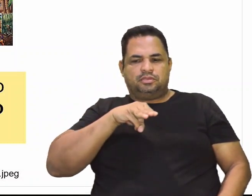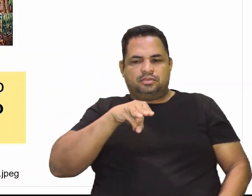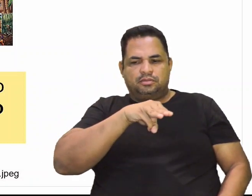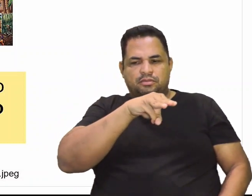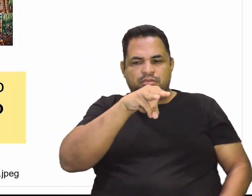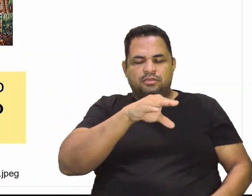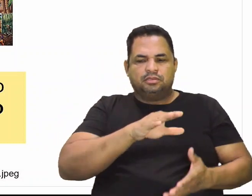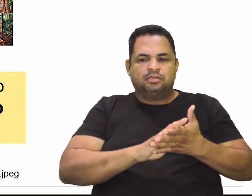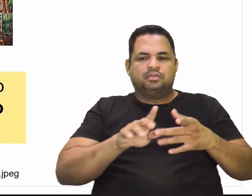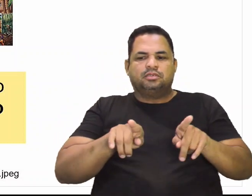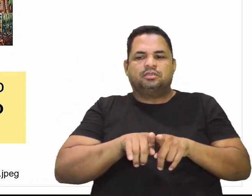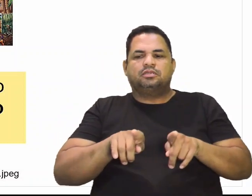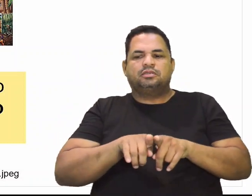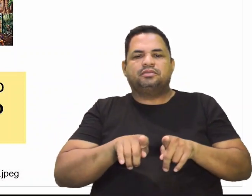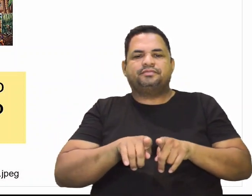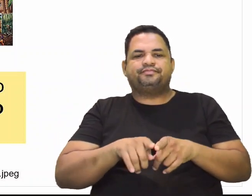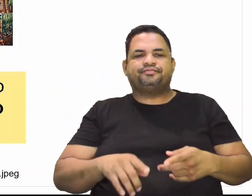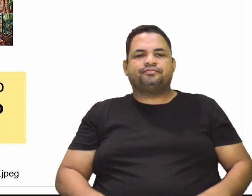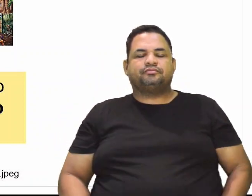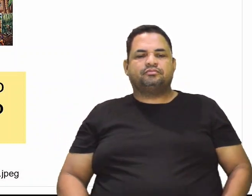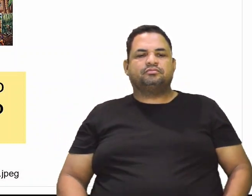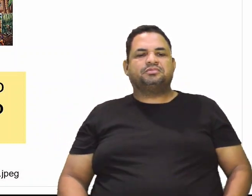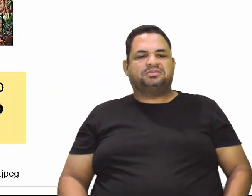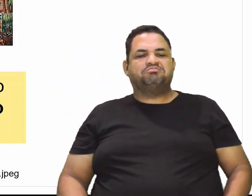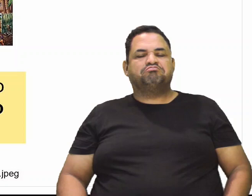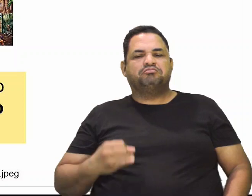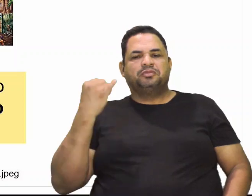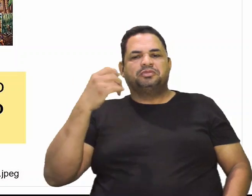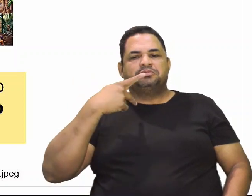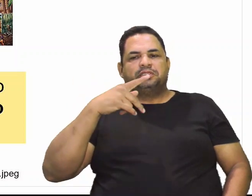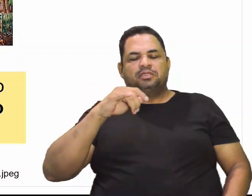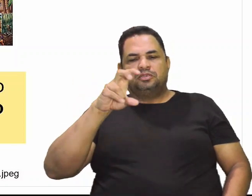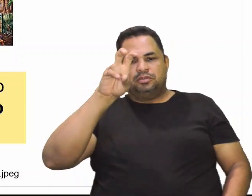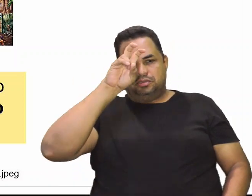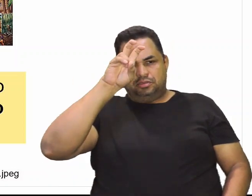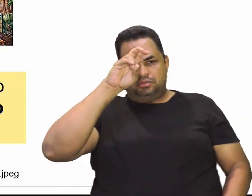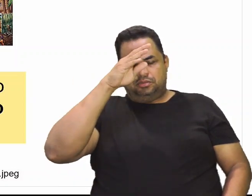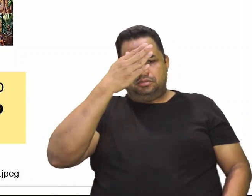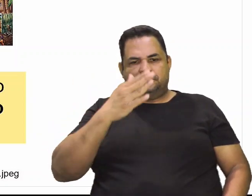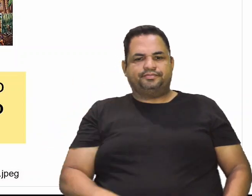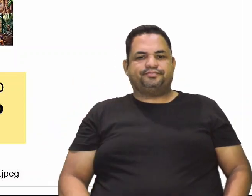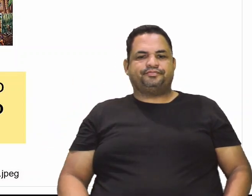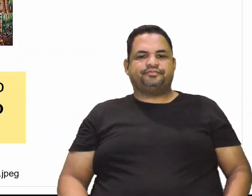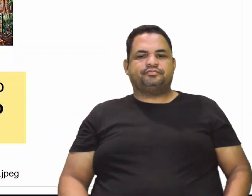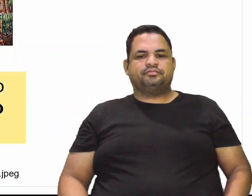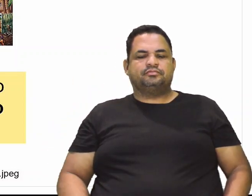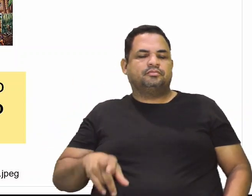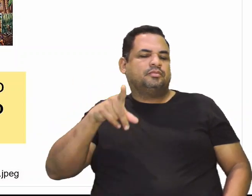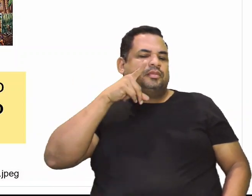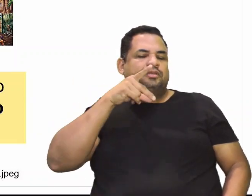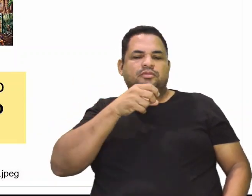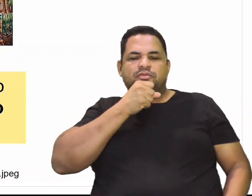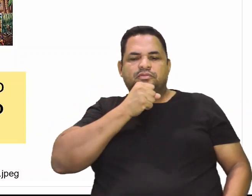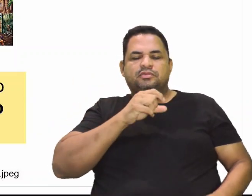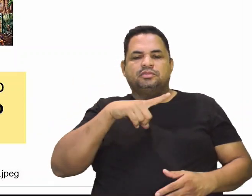Nilo também tem importância para o Egito. E assim, para Porto Velho, eu tenho o rio Madeira, que tem